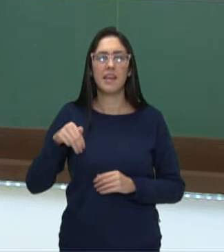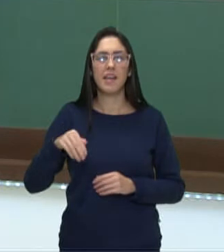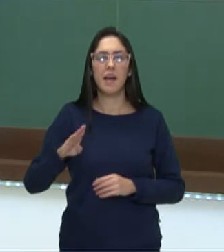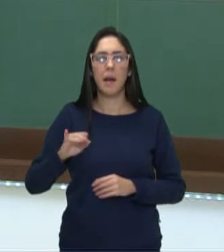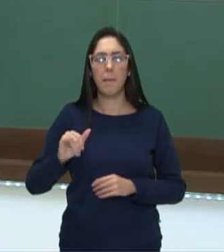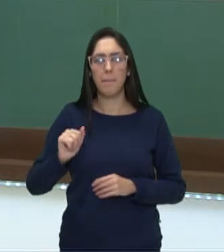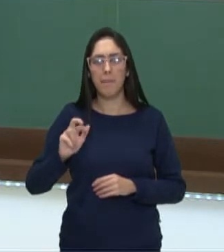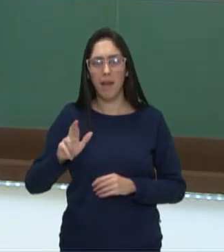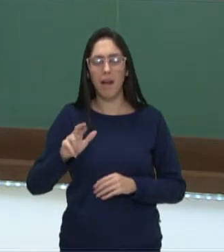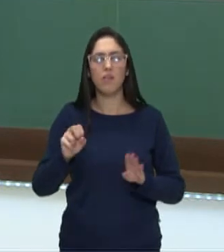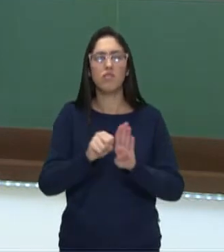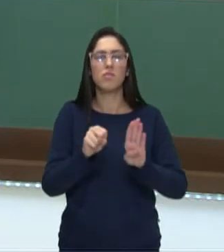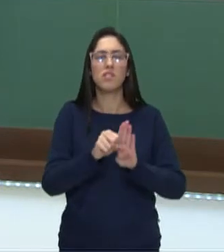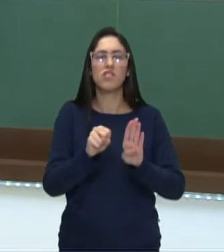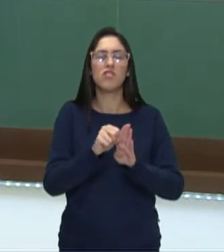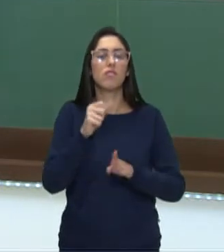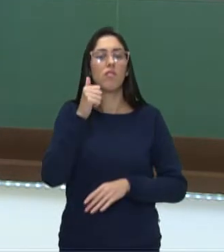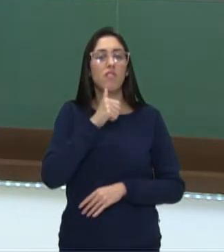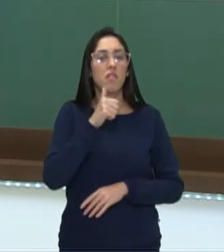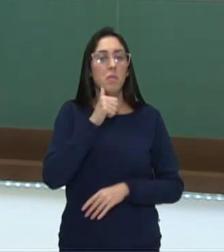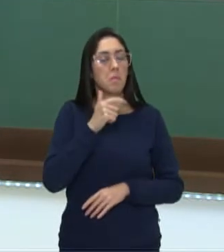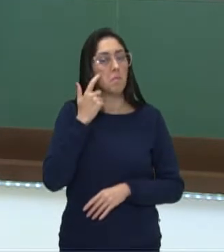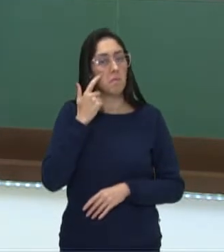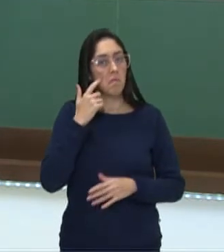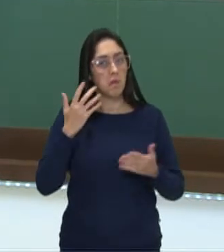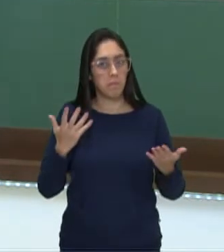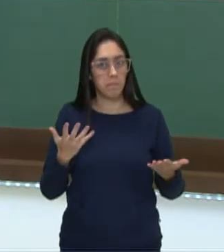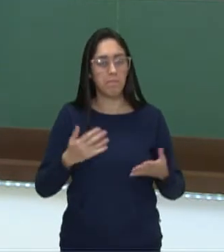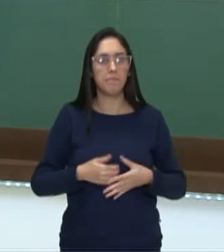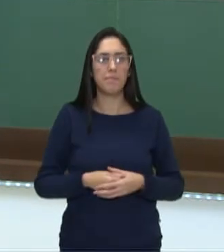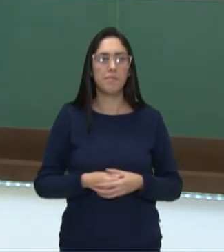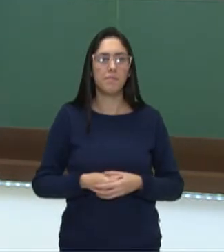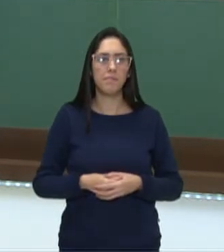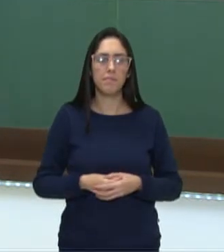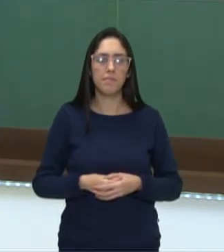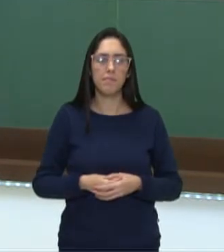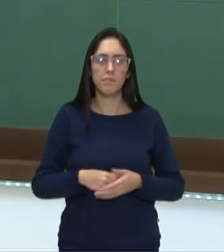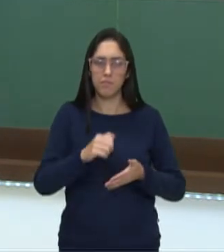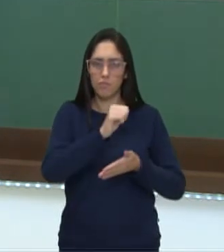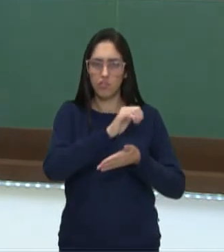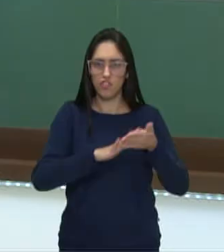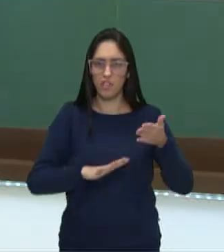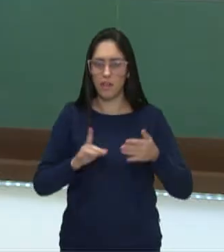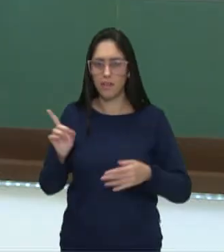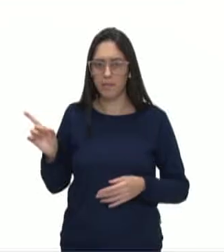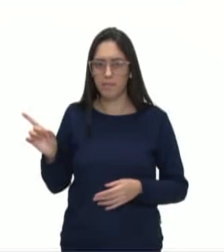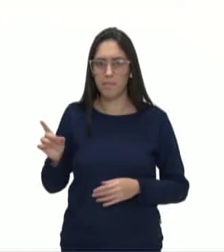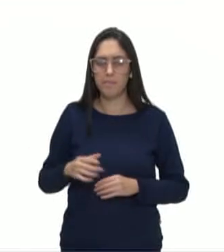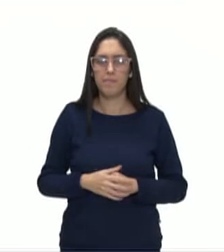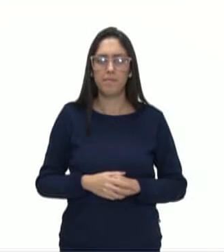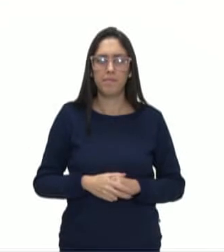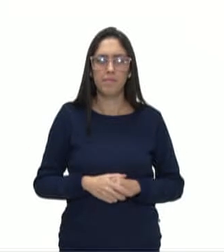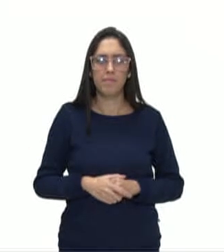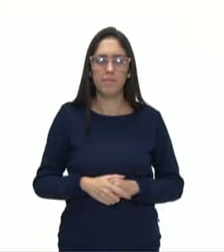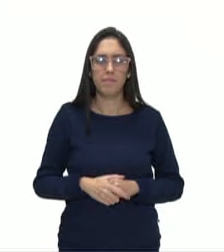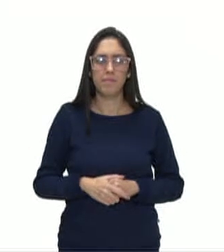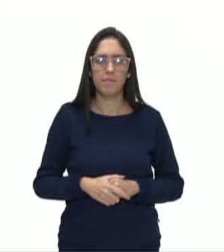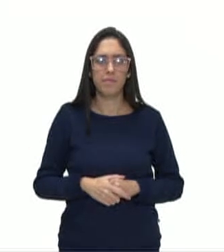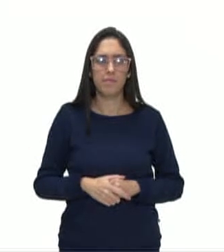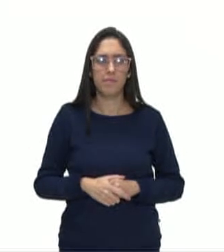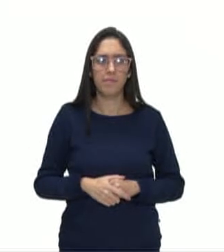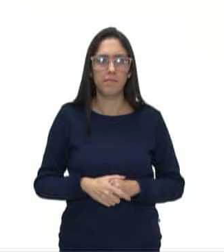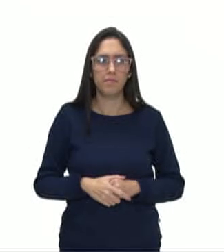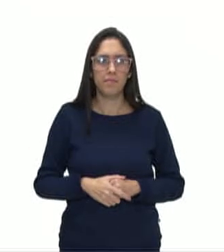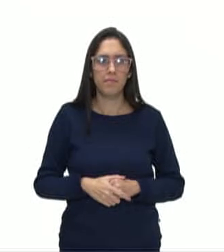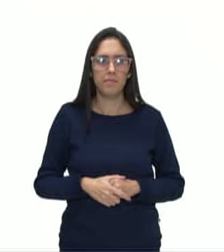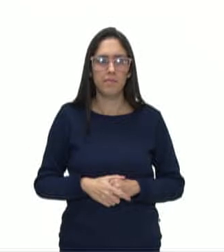para ele feminino. Vamos averiguar? Então, atividade. Reescrevendo a primeira